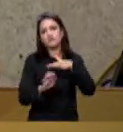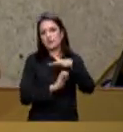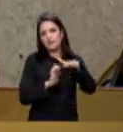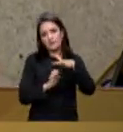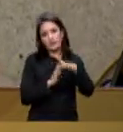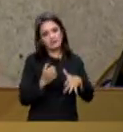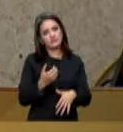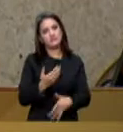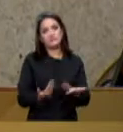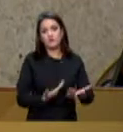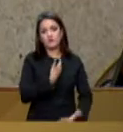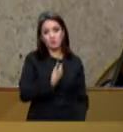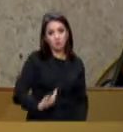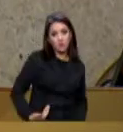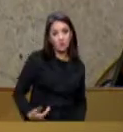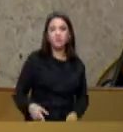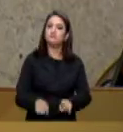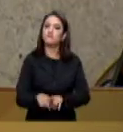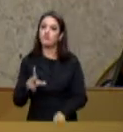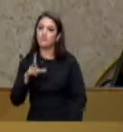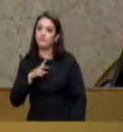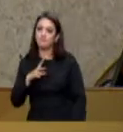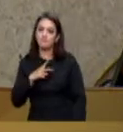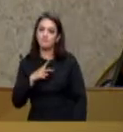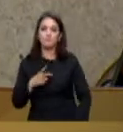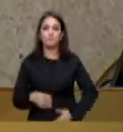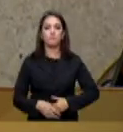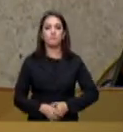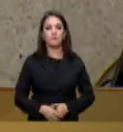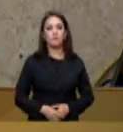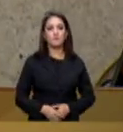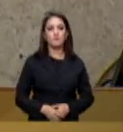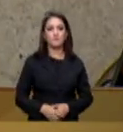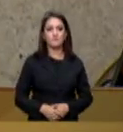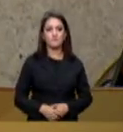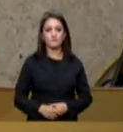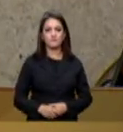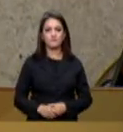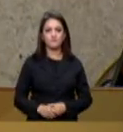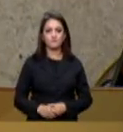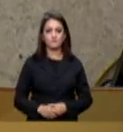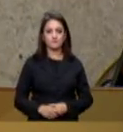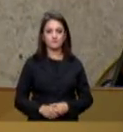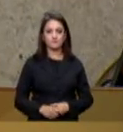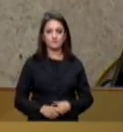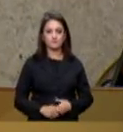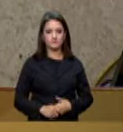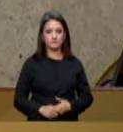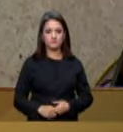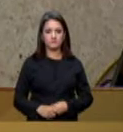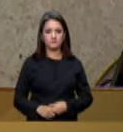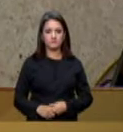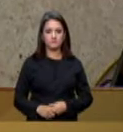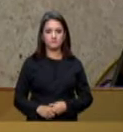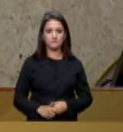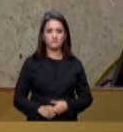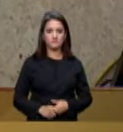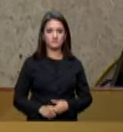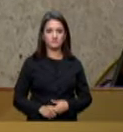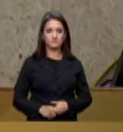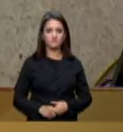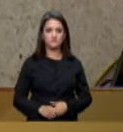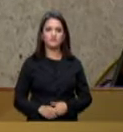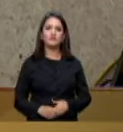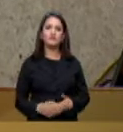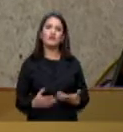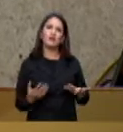públicos e prestador de serviços privados. Os contratos, a esses contratos que você pediu, Procurador da